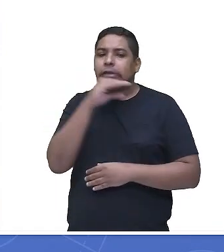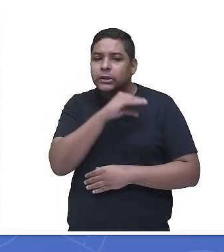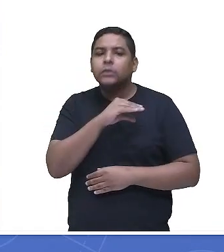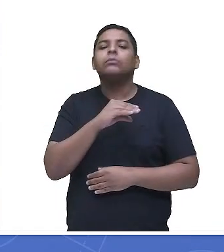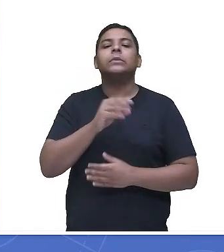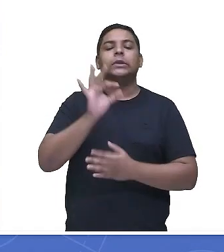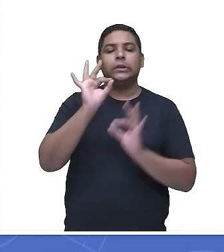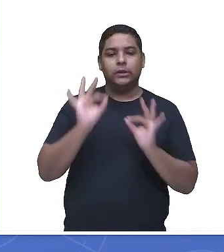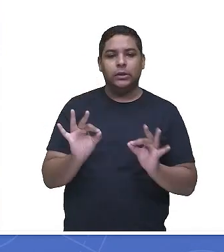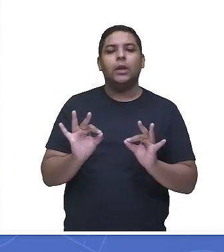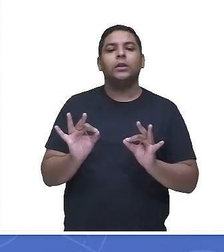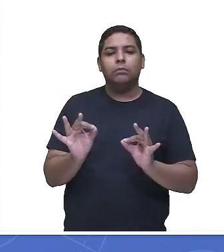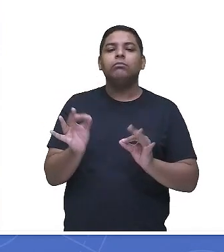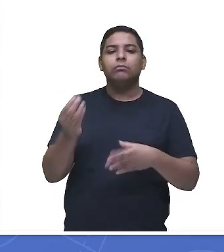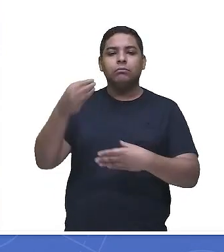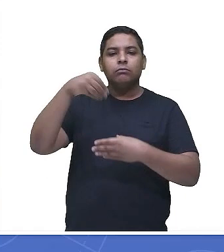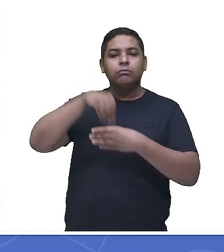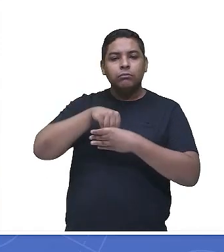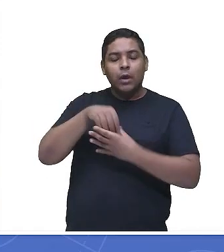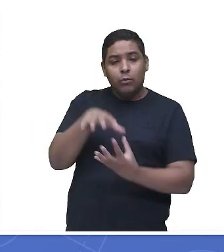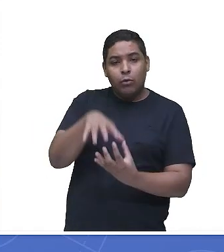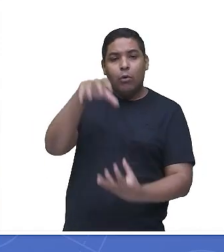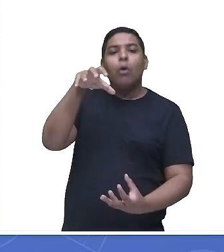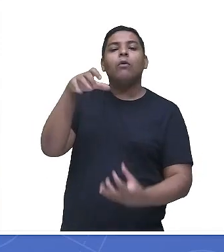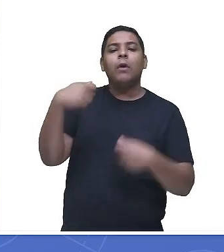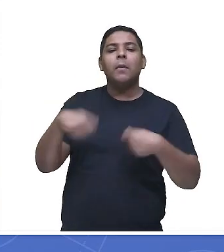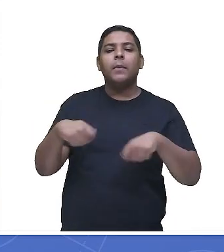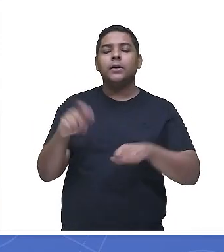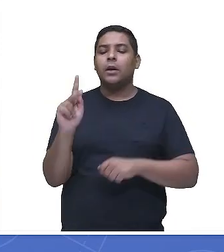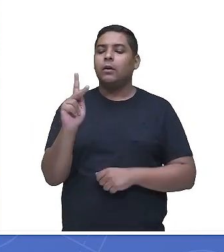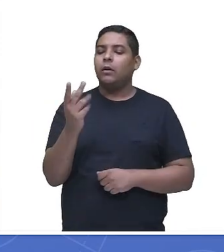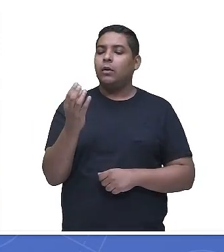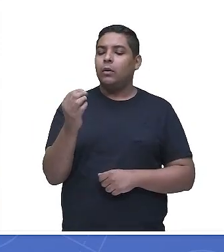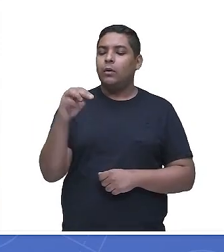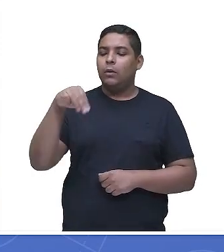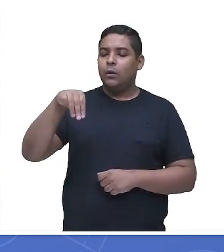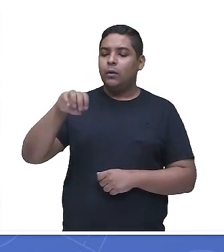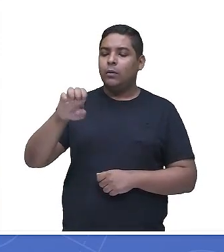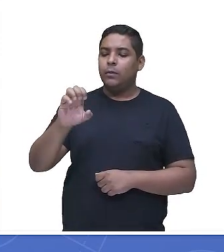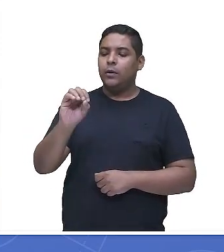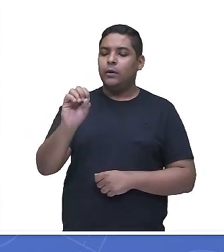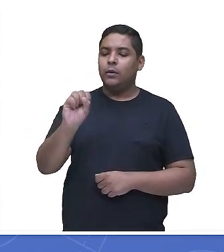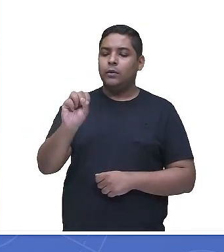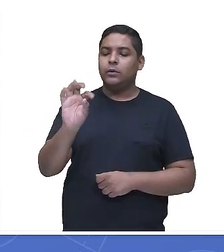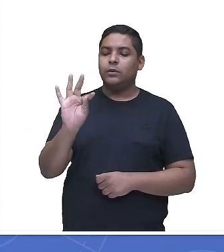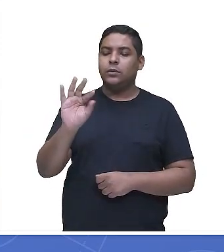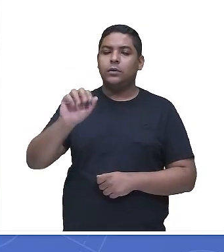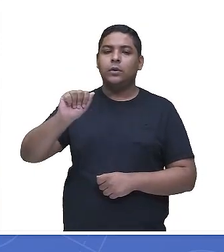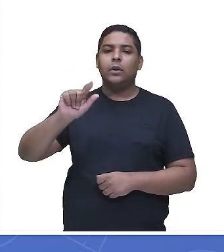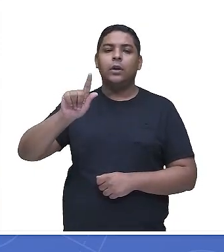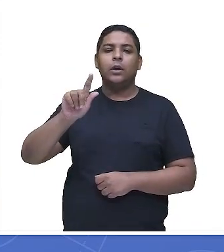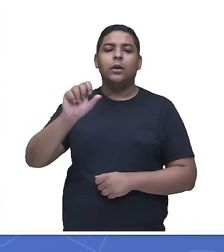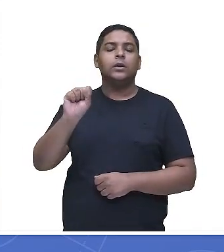aí, o nosso corpo vai ter que ter homeostase, ok? Eu vou liberar suor,